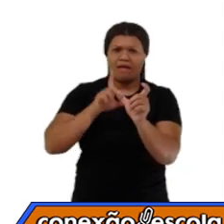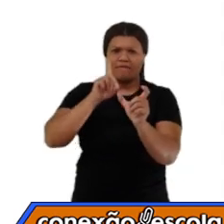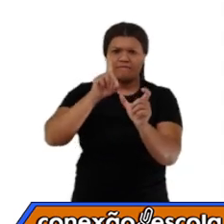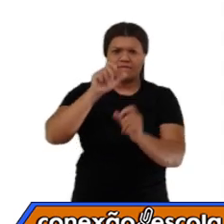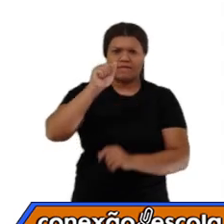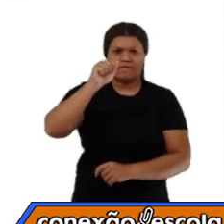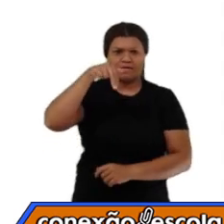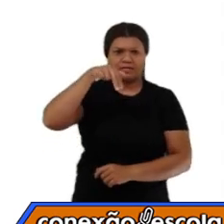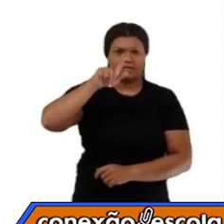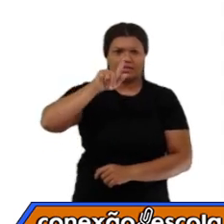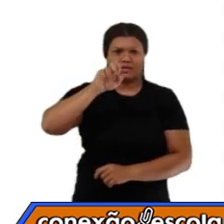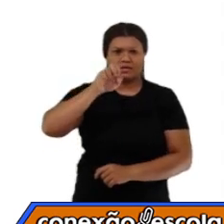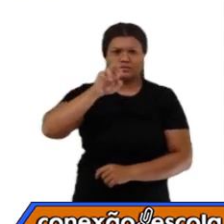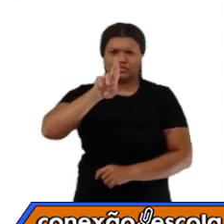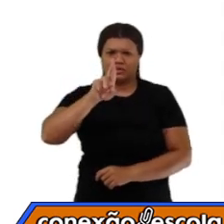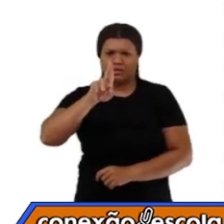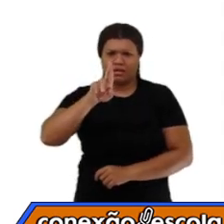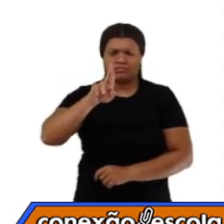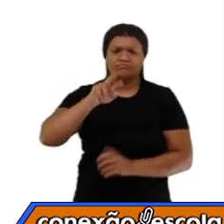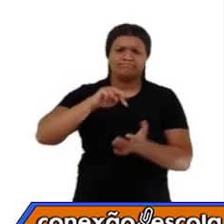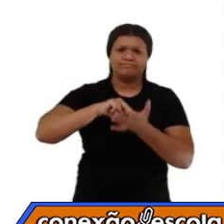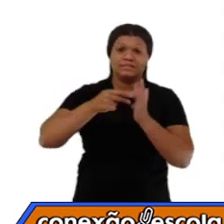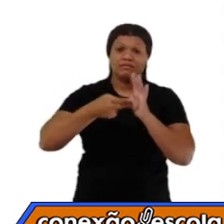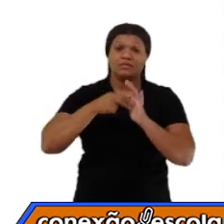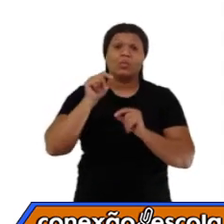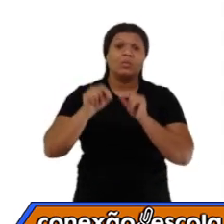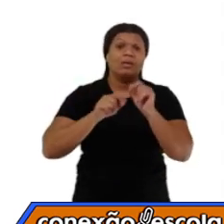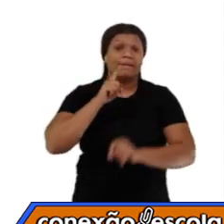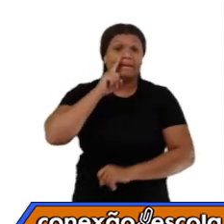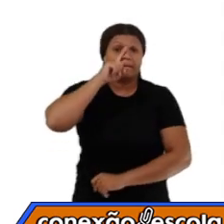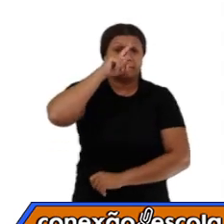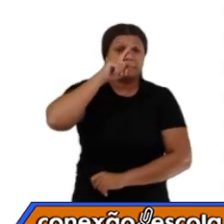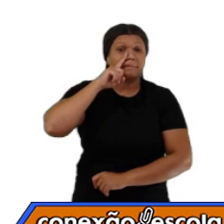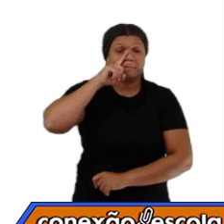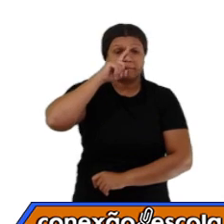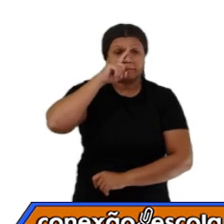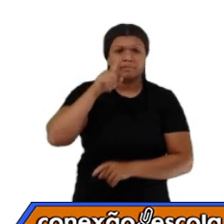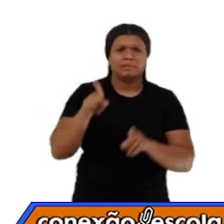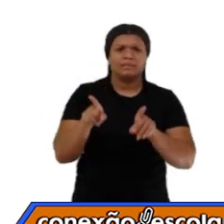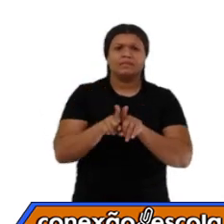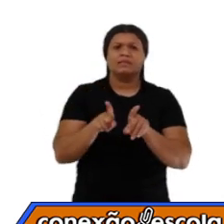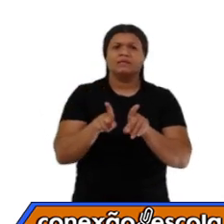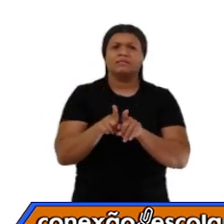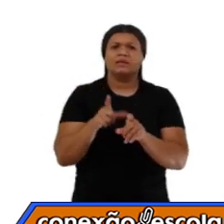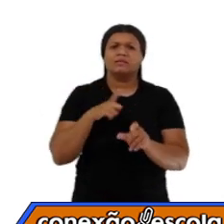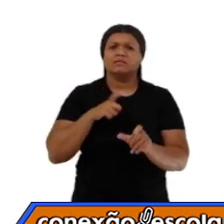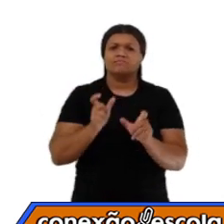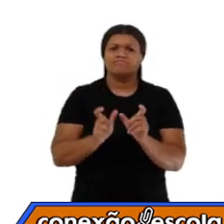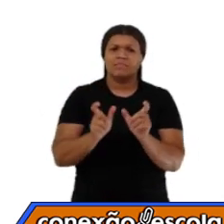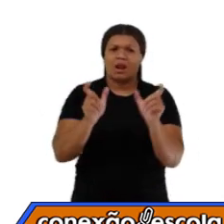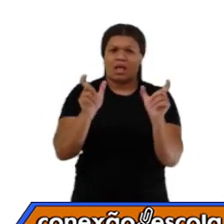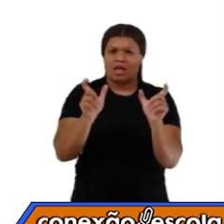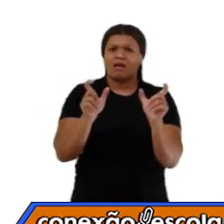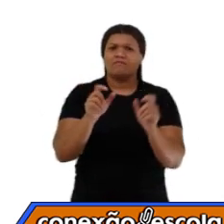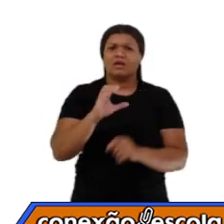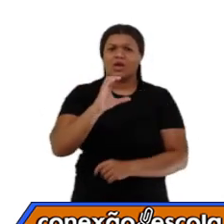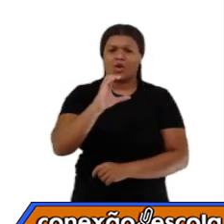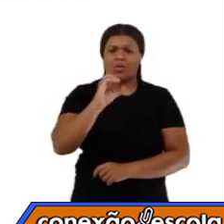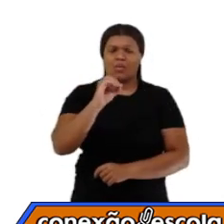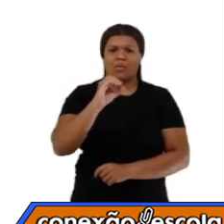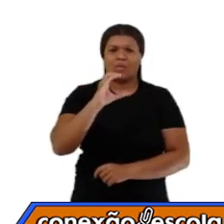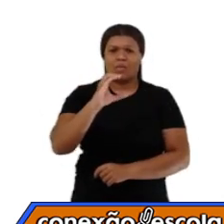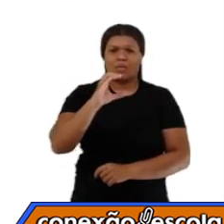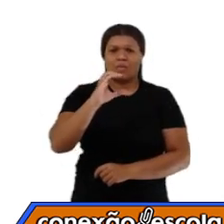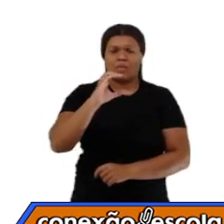nós, né? É o perigo. E um cognato. O que é cognato? Cognato é